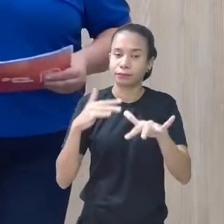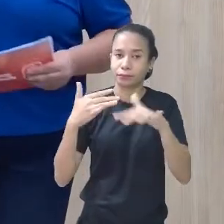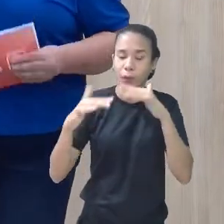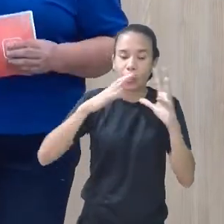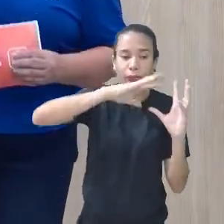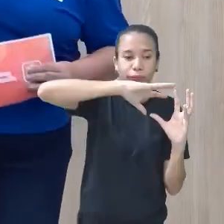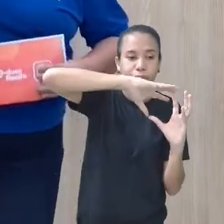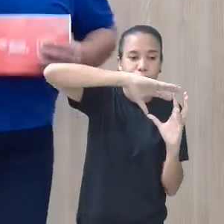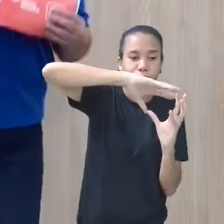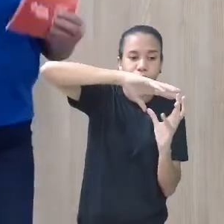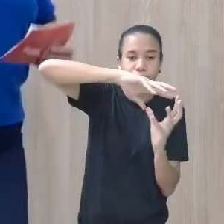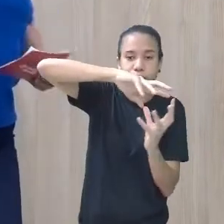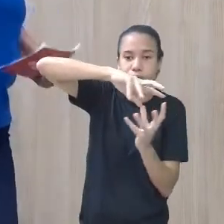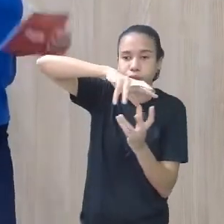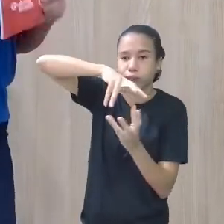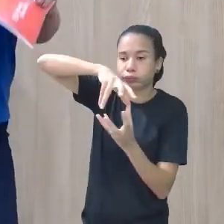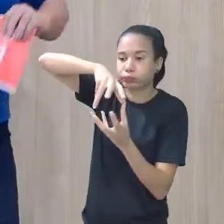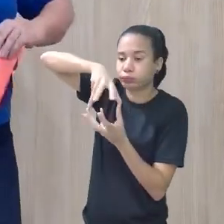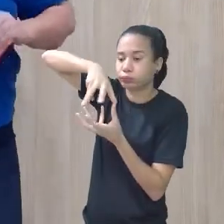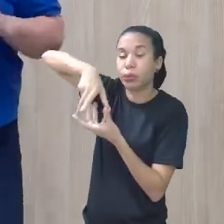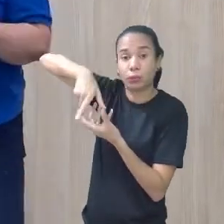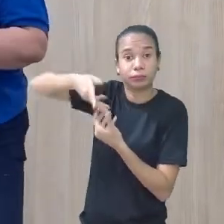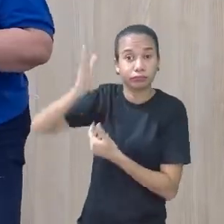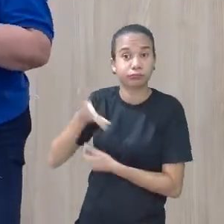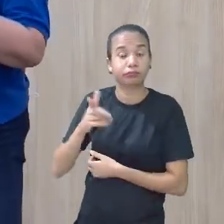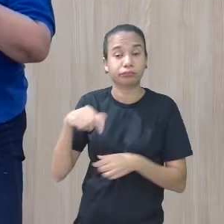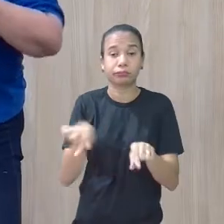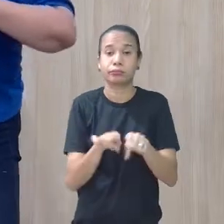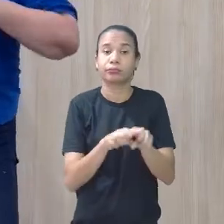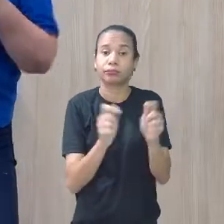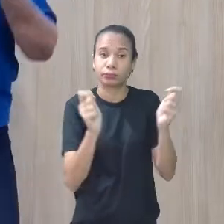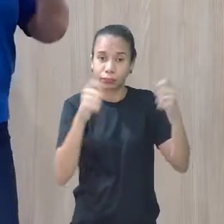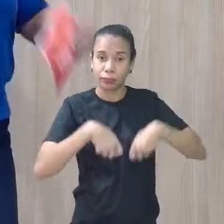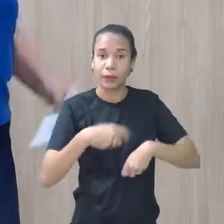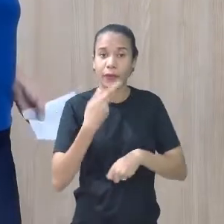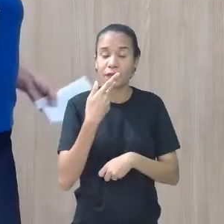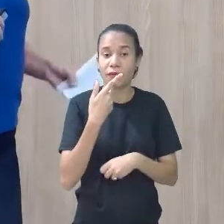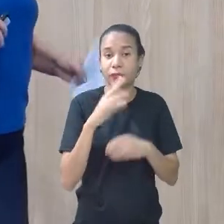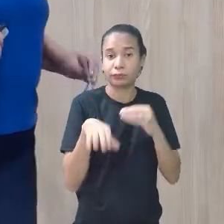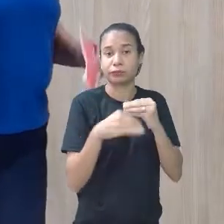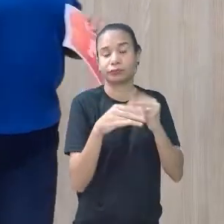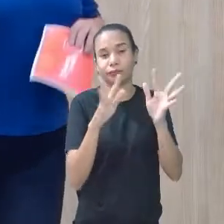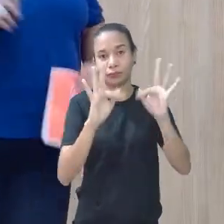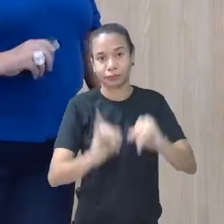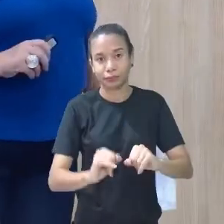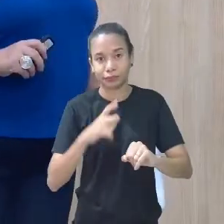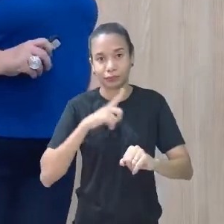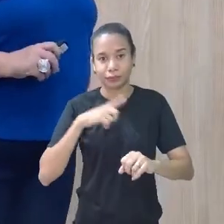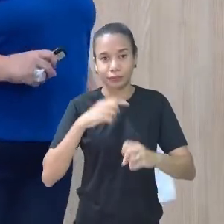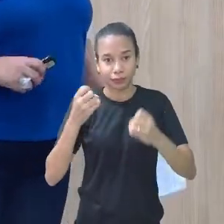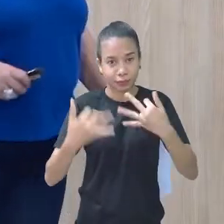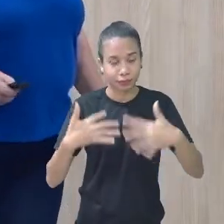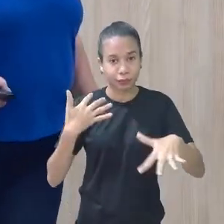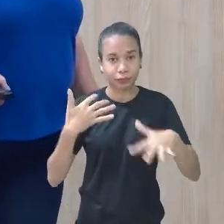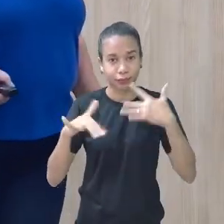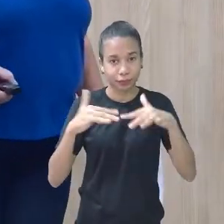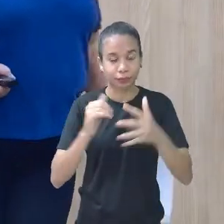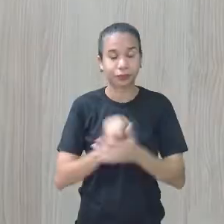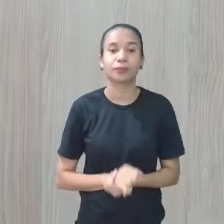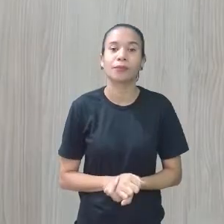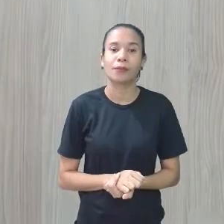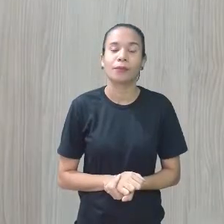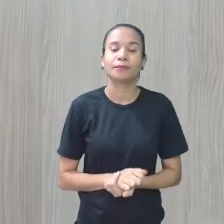né? E, professora, a senhora também já pode fazer suas considerações finais no que diz respeito a esse